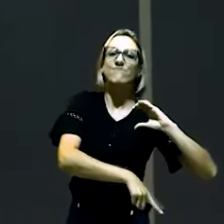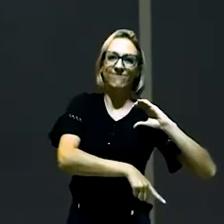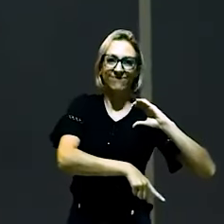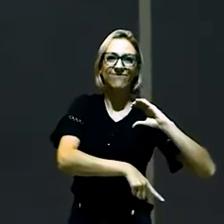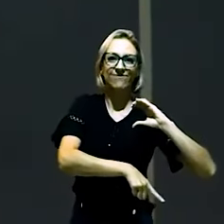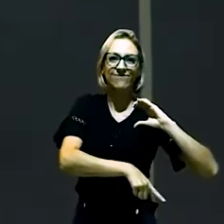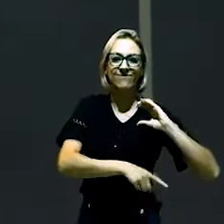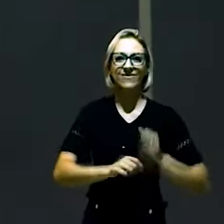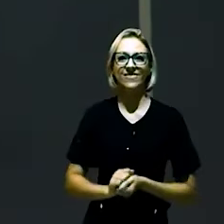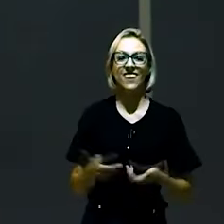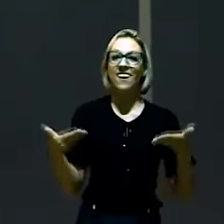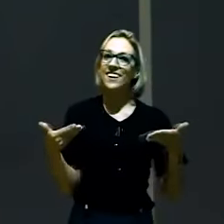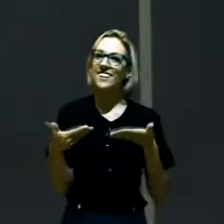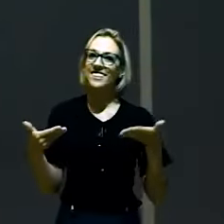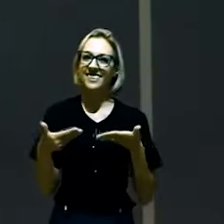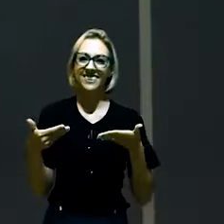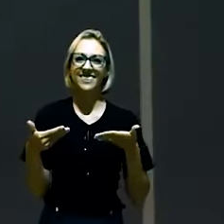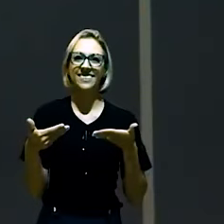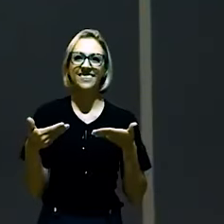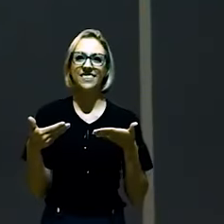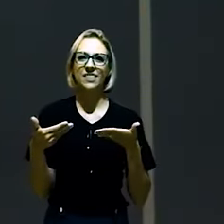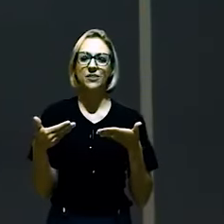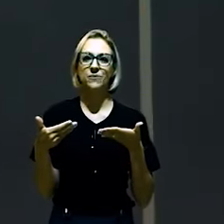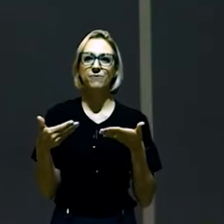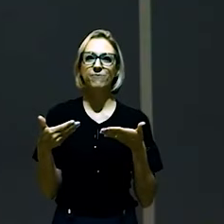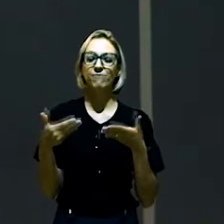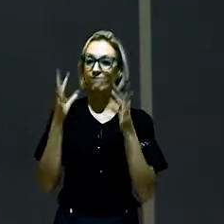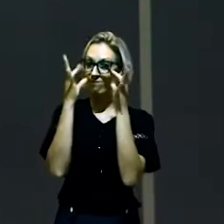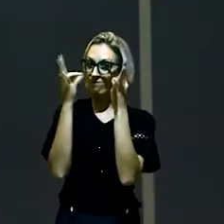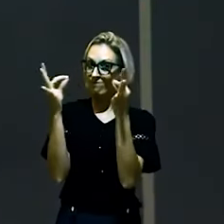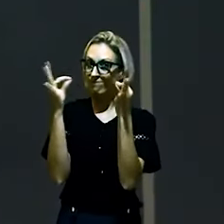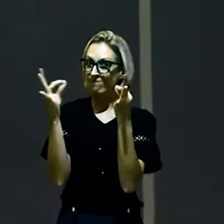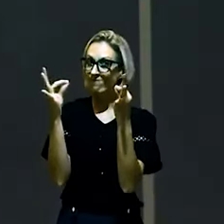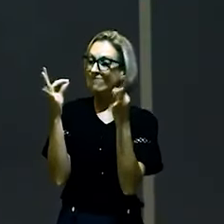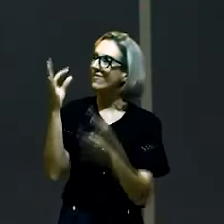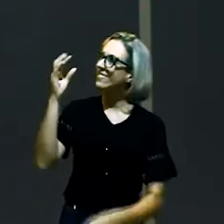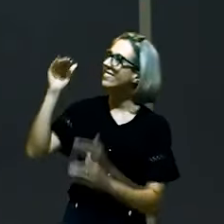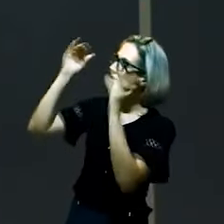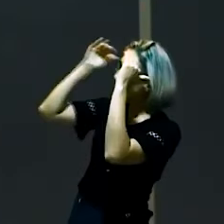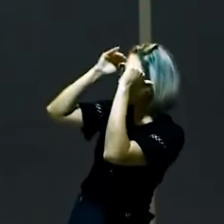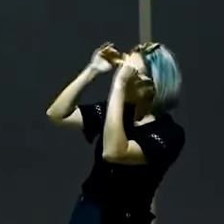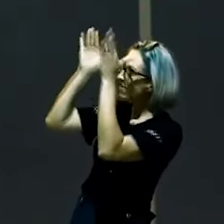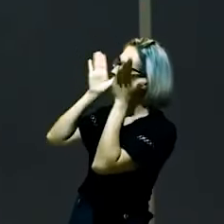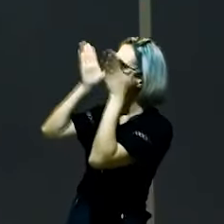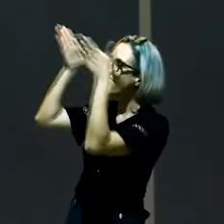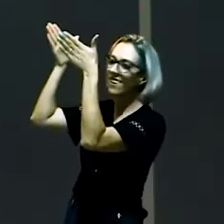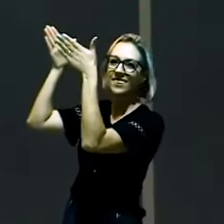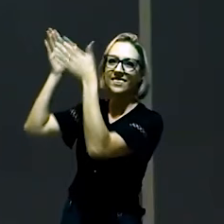tente a partir de agora fazer isso. Eu quero compartilhar uma palavra de Deus com os